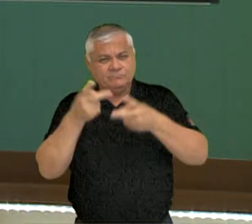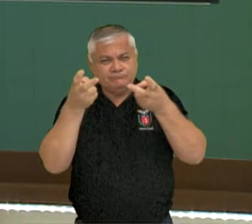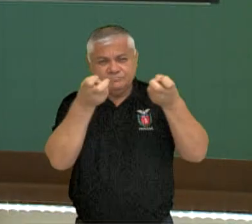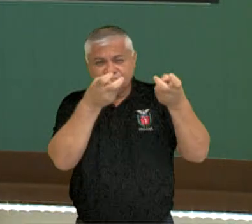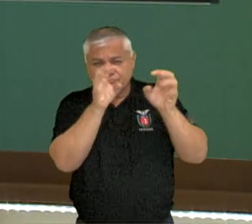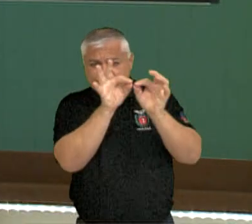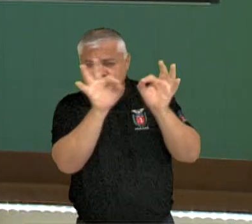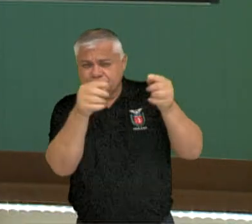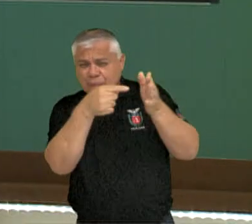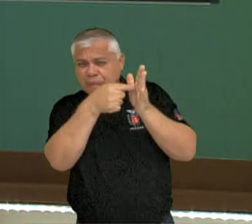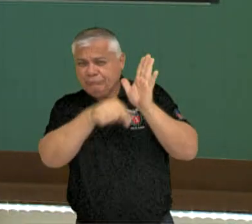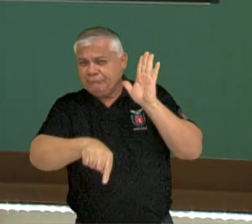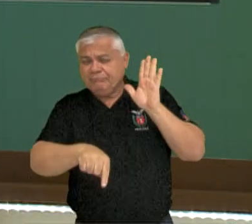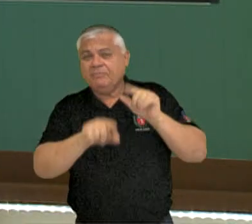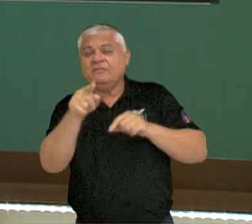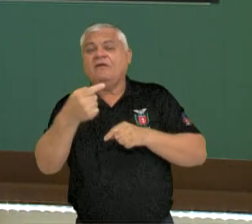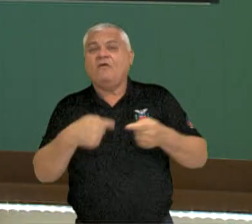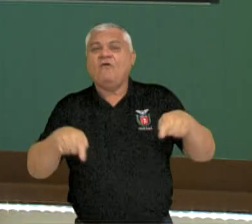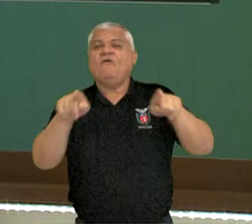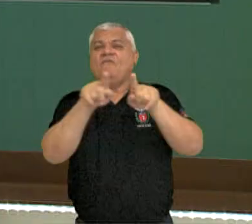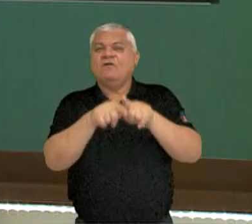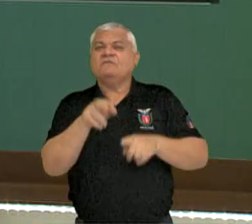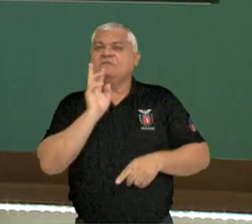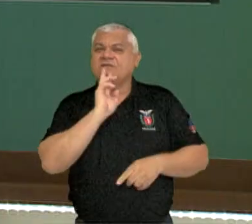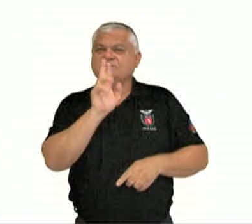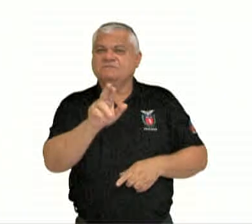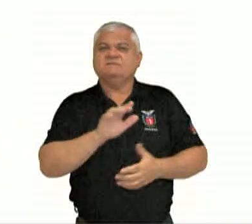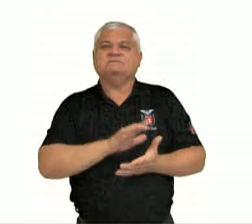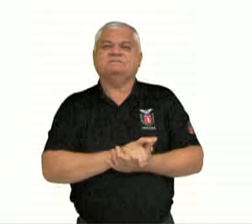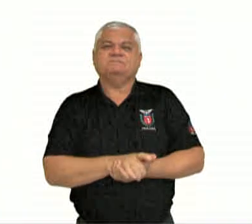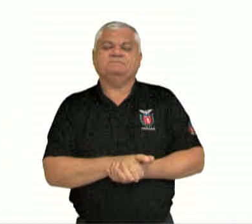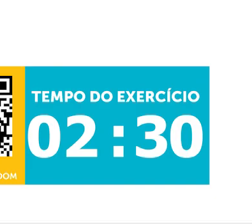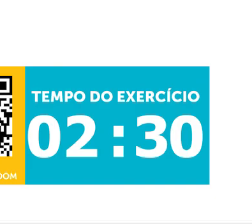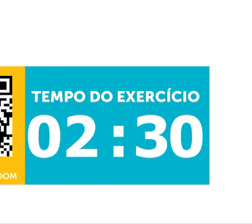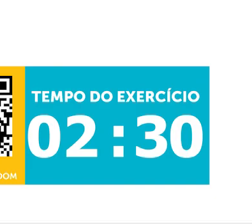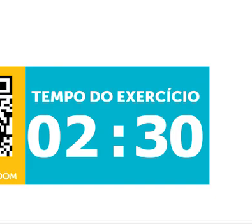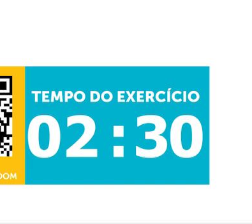essas questões e eu volto já com as respostas.